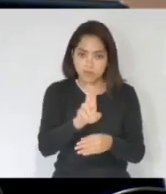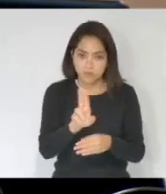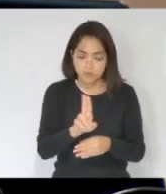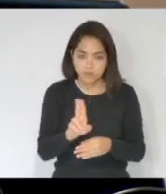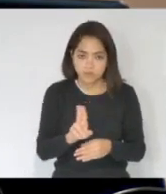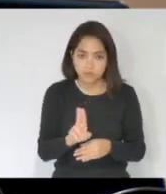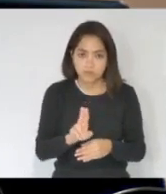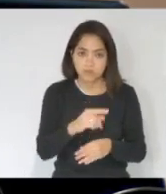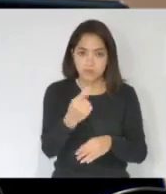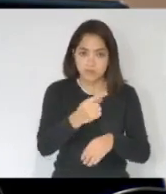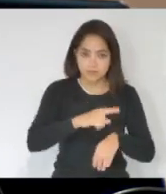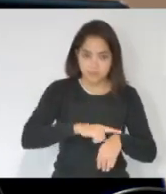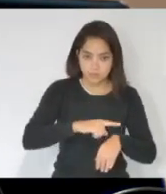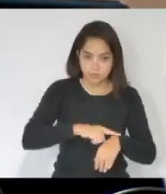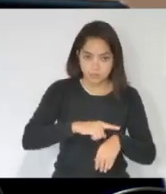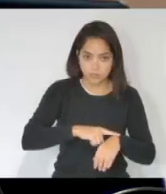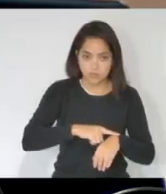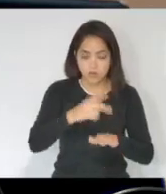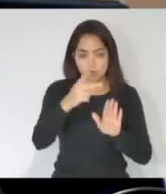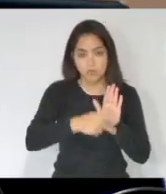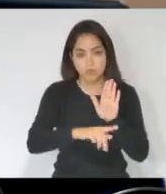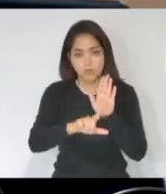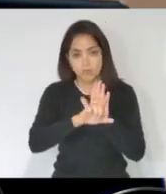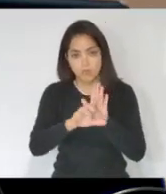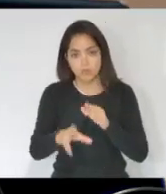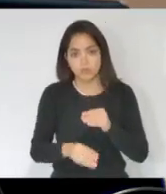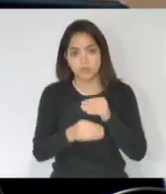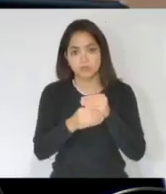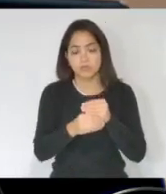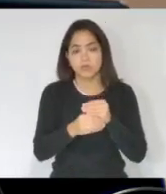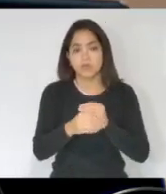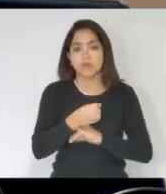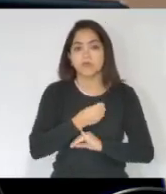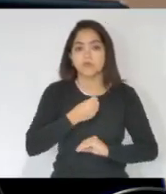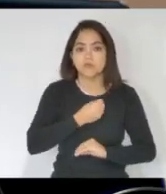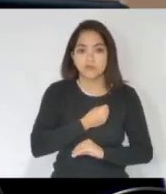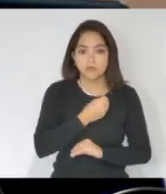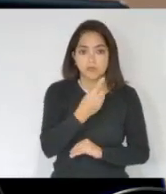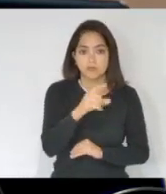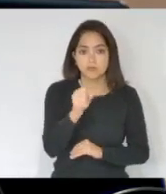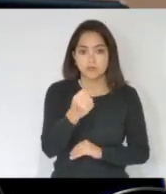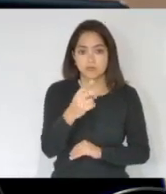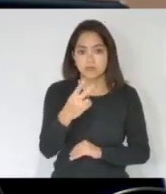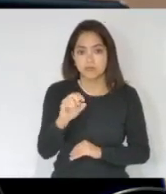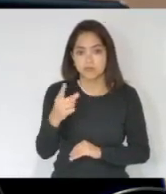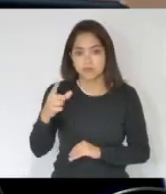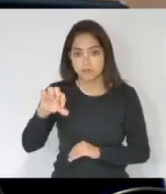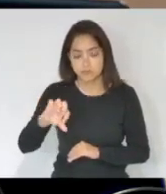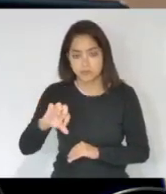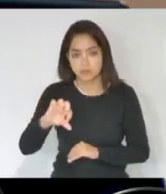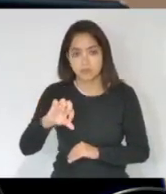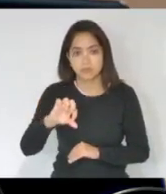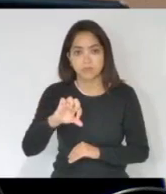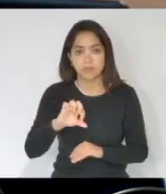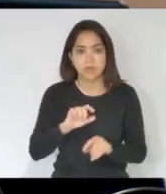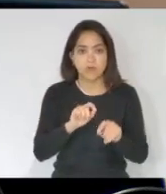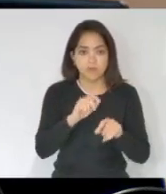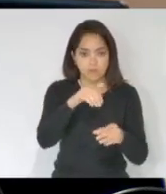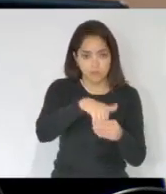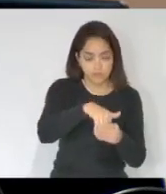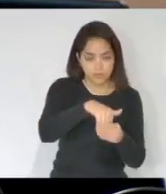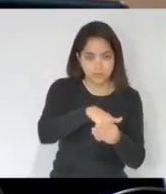em segundo turno o projeto de lei complementar número 18/2019, com a seguinte